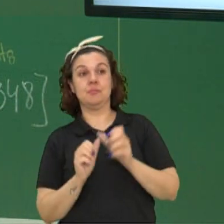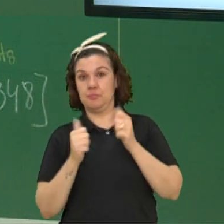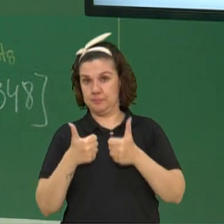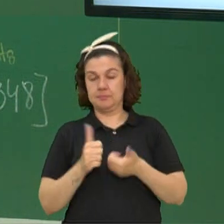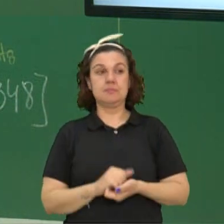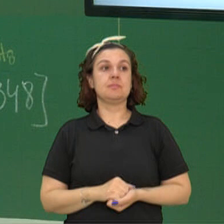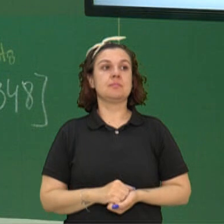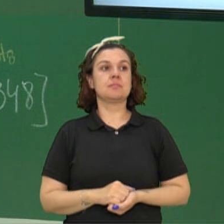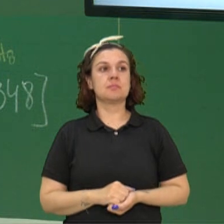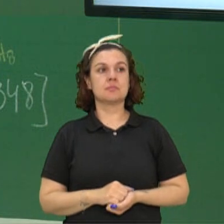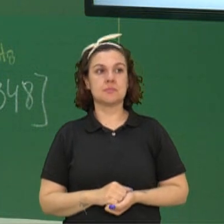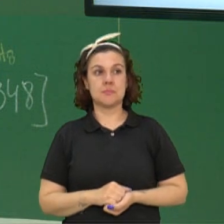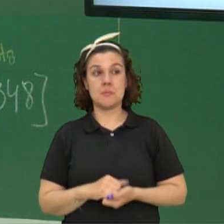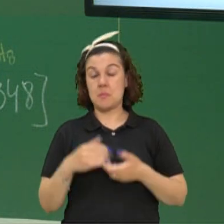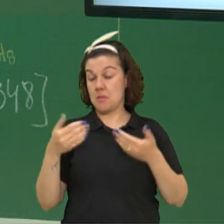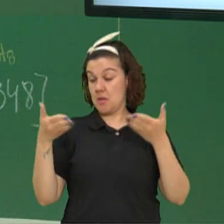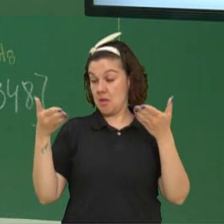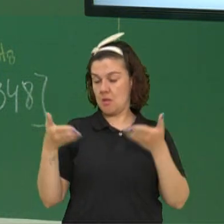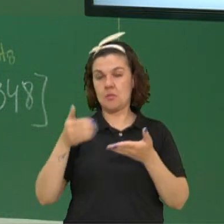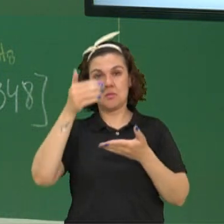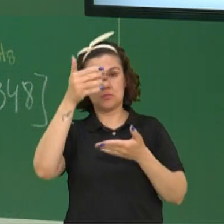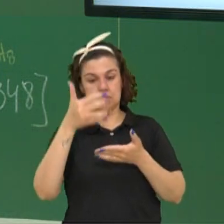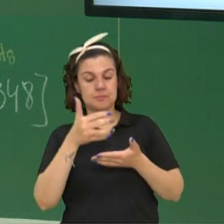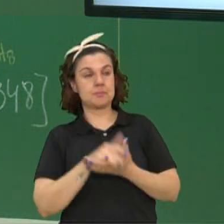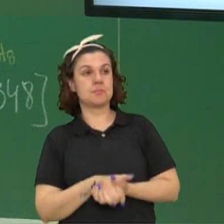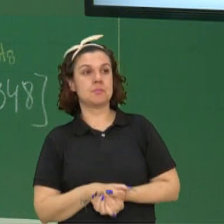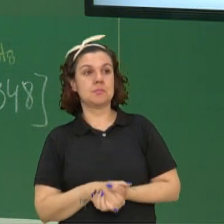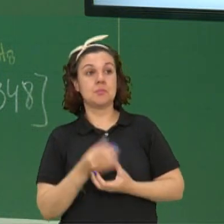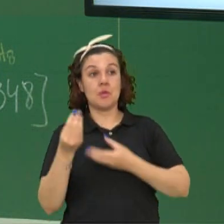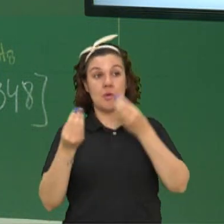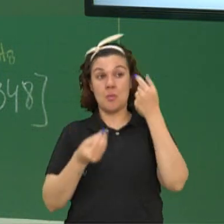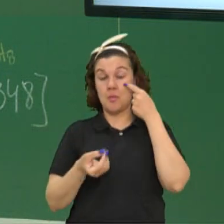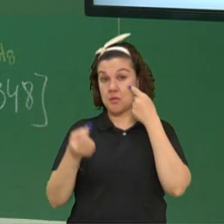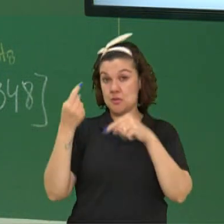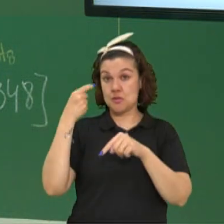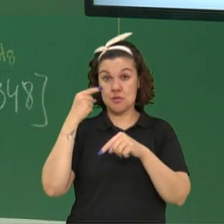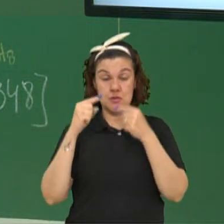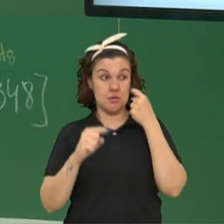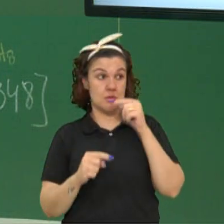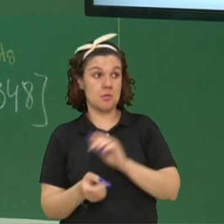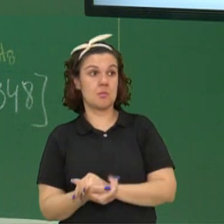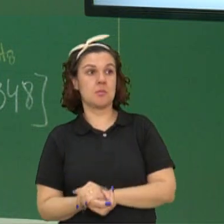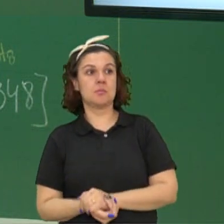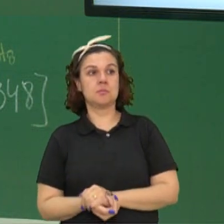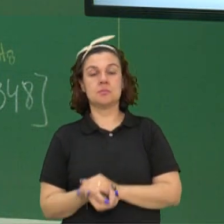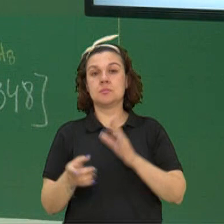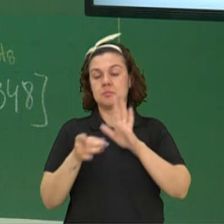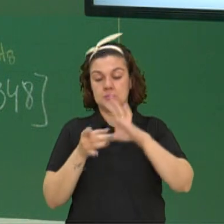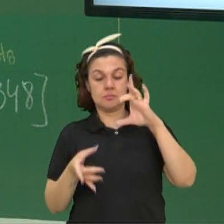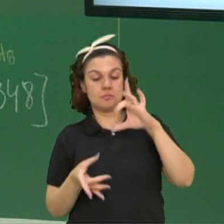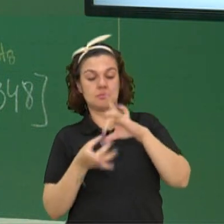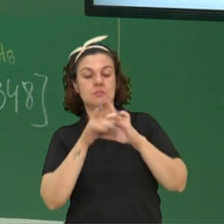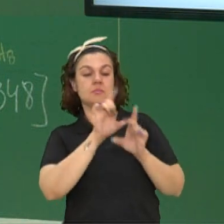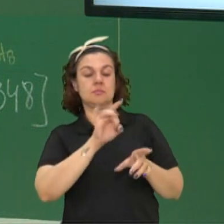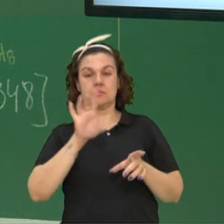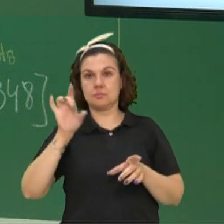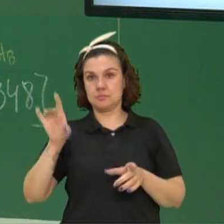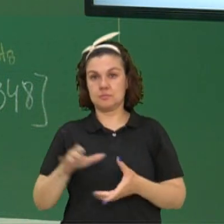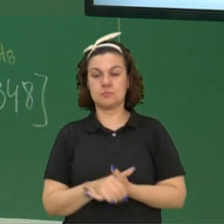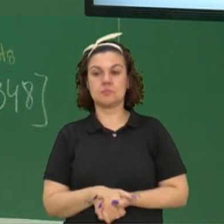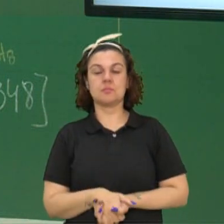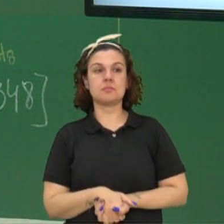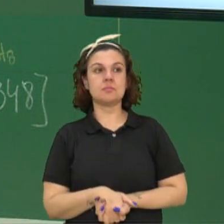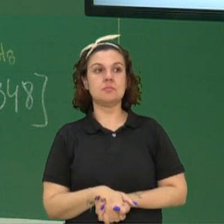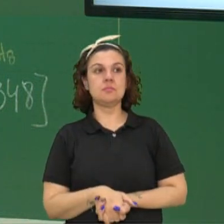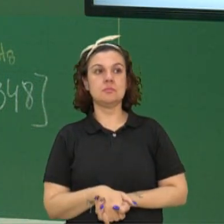estequiométrico, certo? Então agora eu vou colocar aqui para vocês como a gente descobre qual que é a entalpia de ligação de cada uma das substâncias.